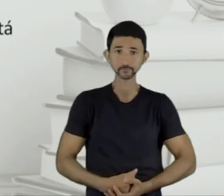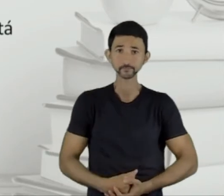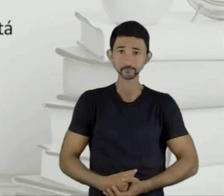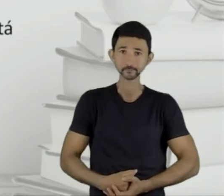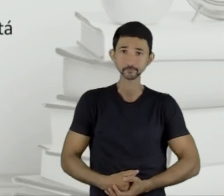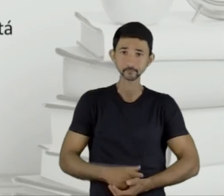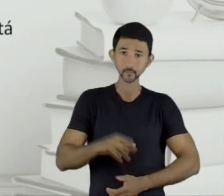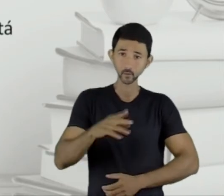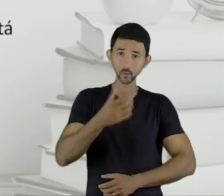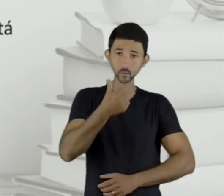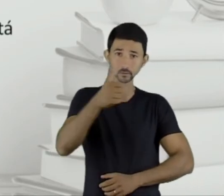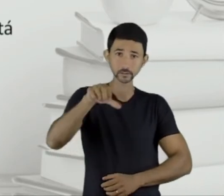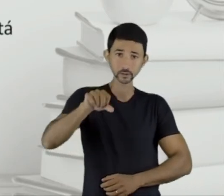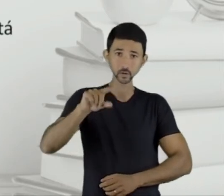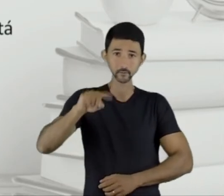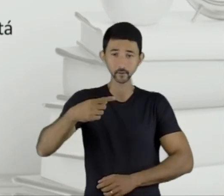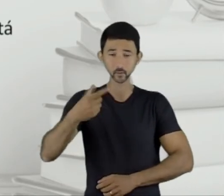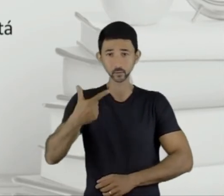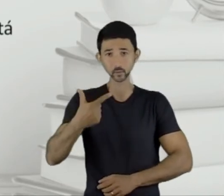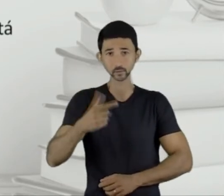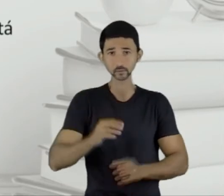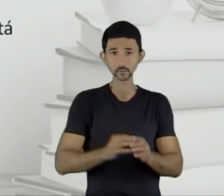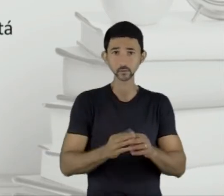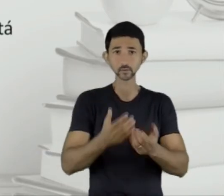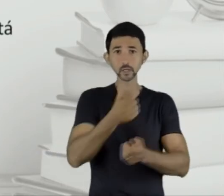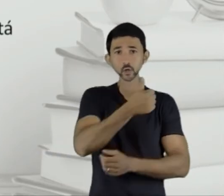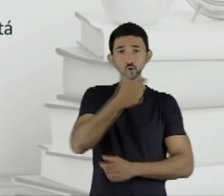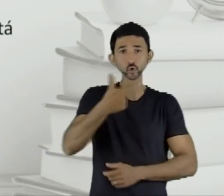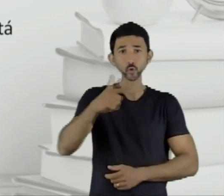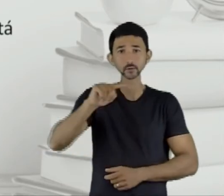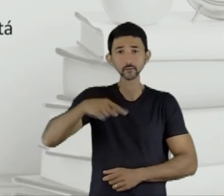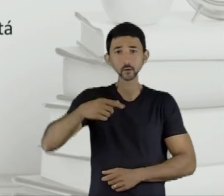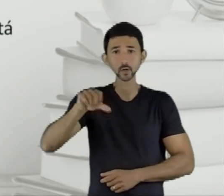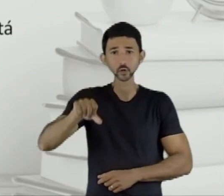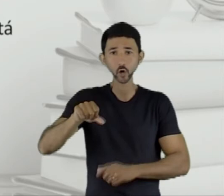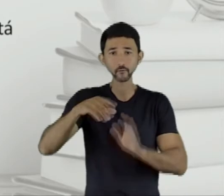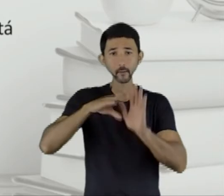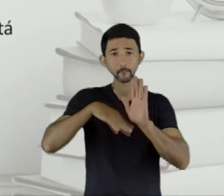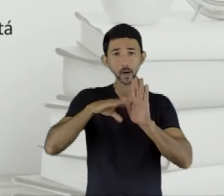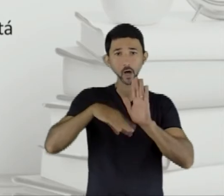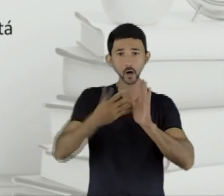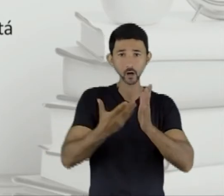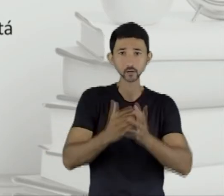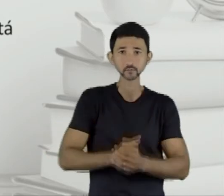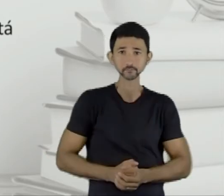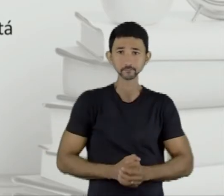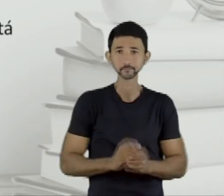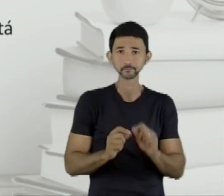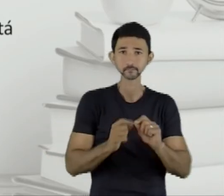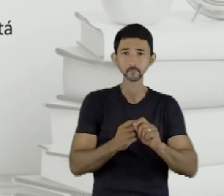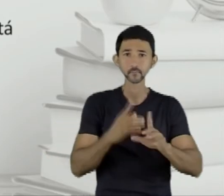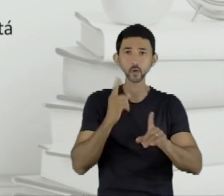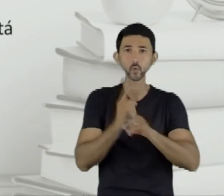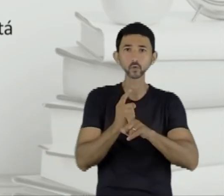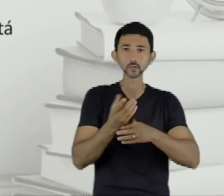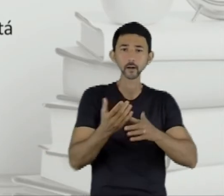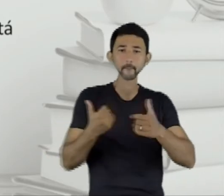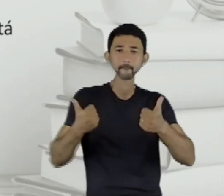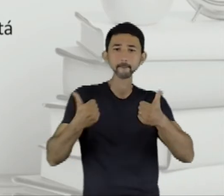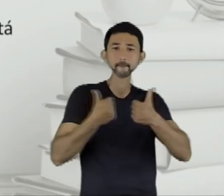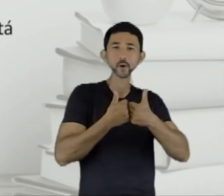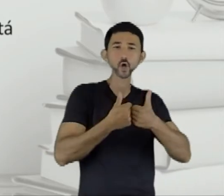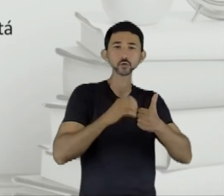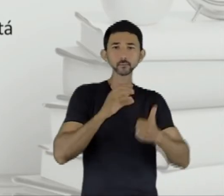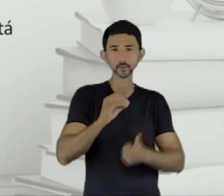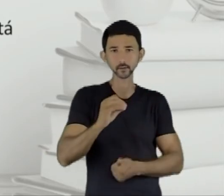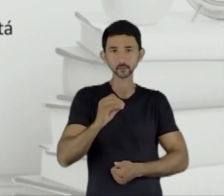19,2. Então, 12,9 possui o menor módulo, o que significa que está localizado mais próximo